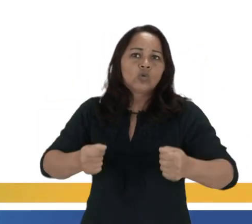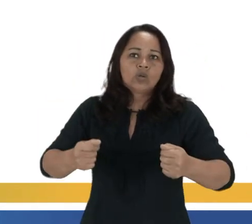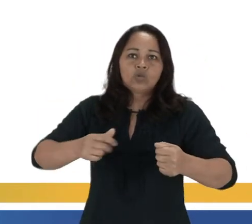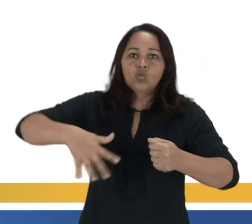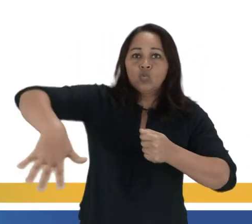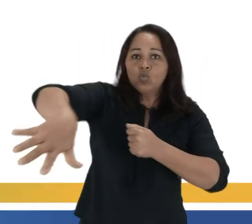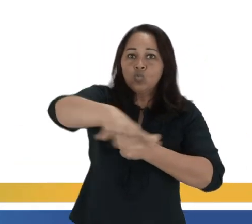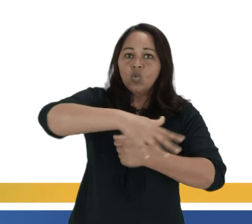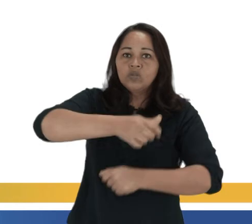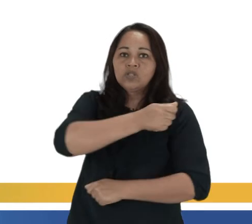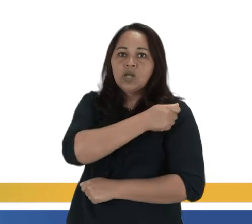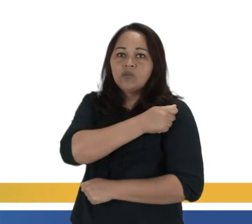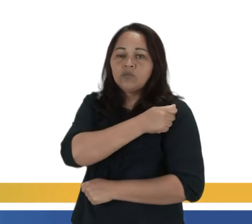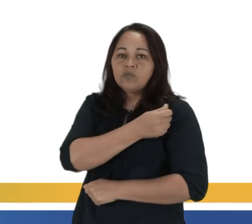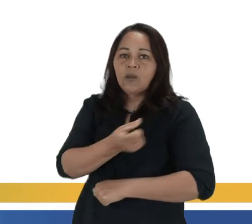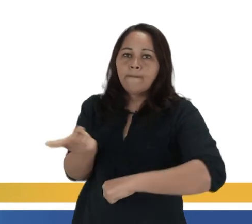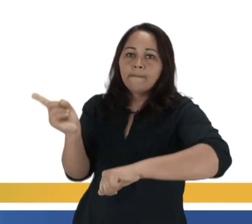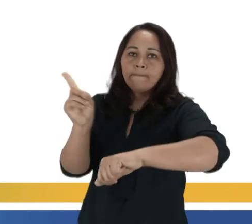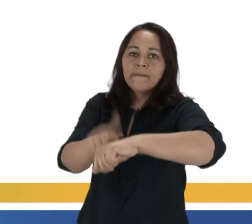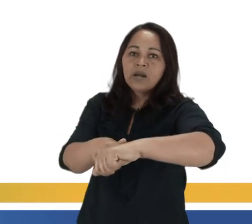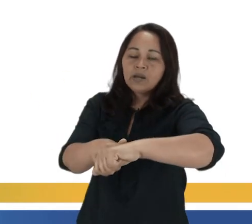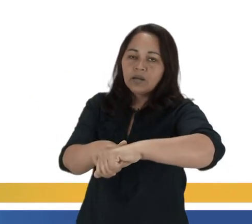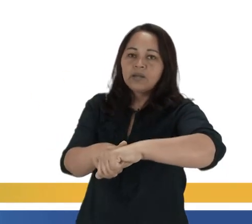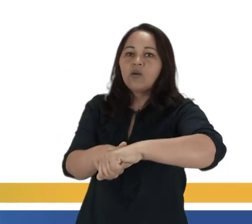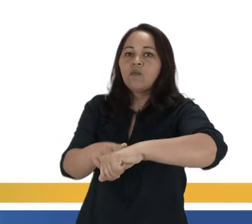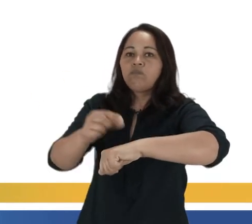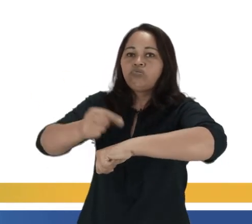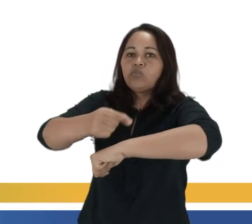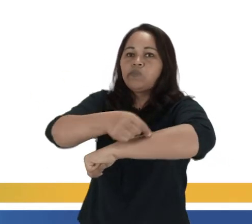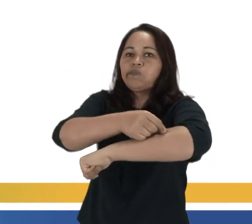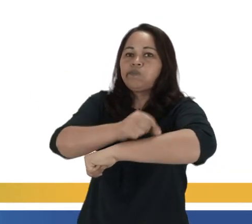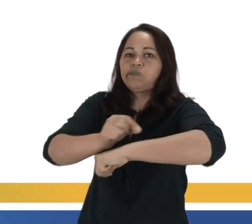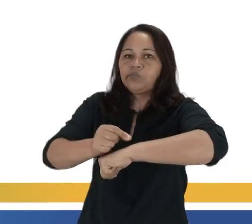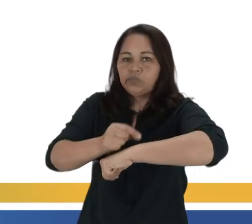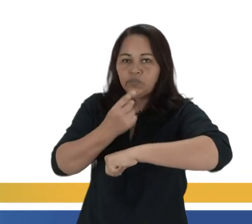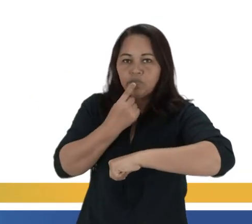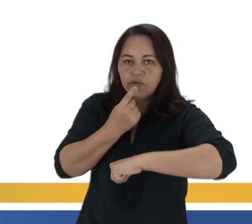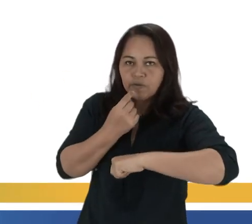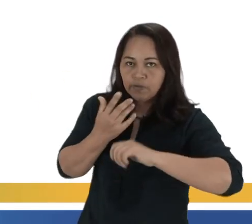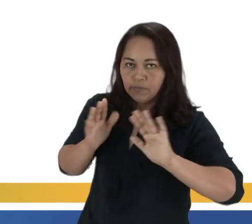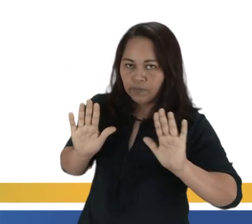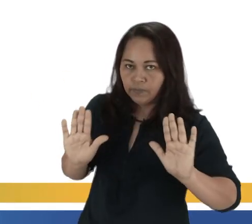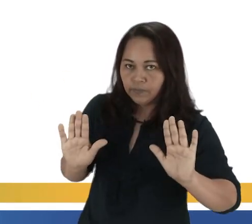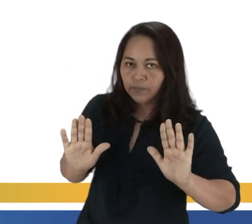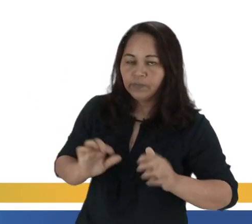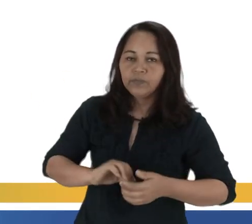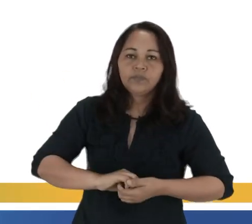estariam contaminados, tá? Então, como dobra, vamos novamente montar a nossa sequência.